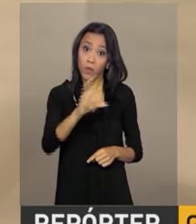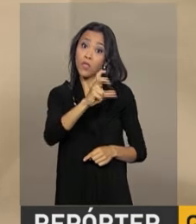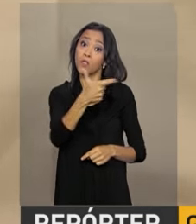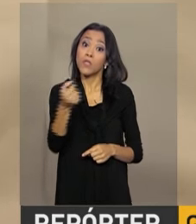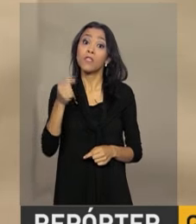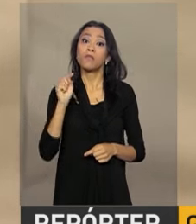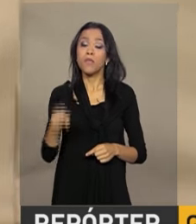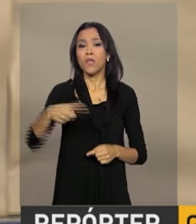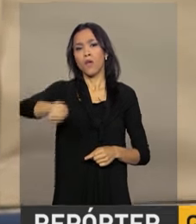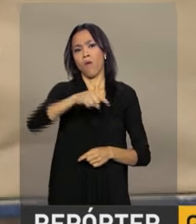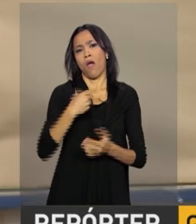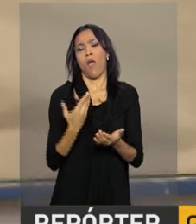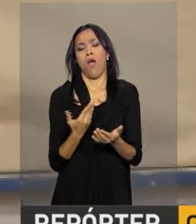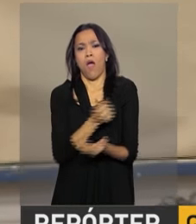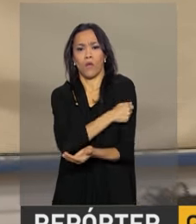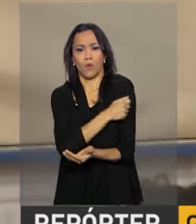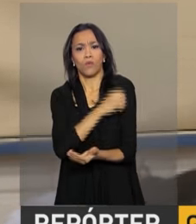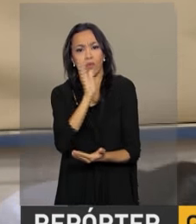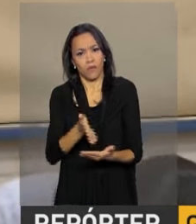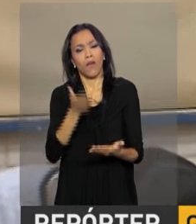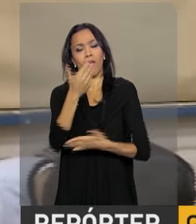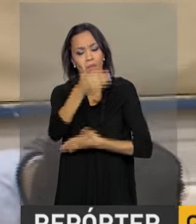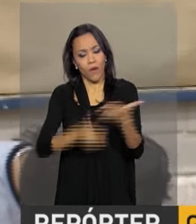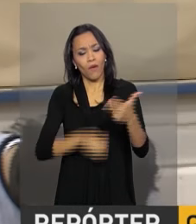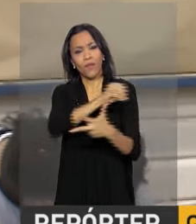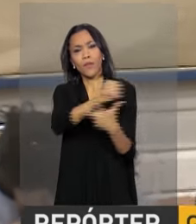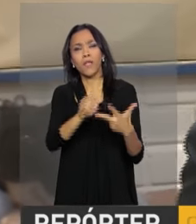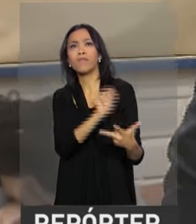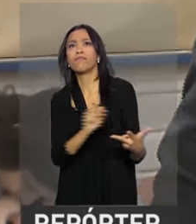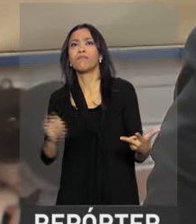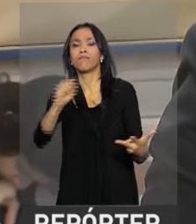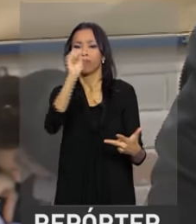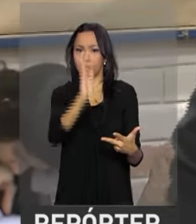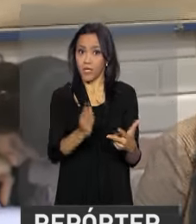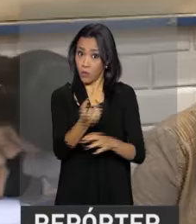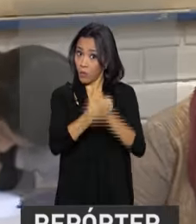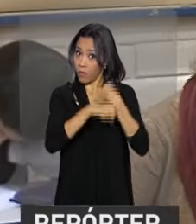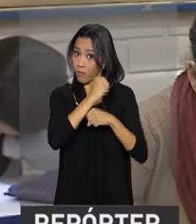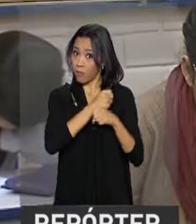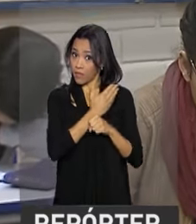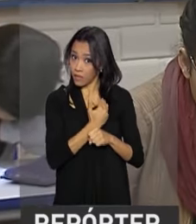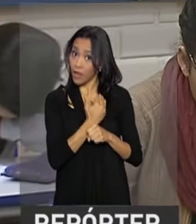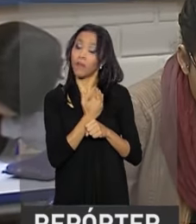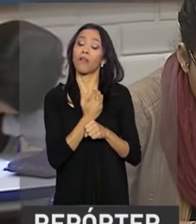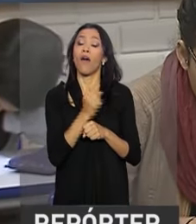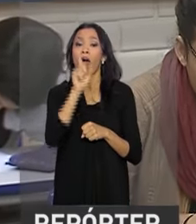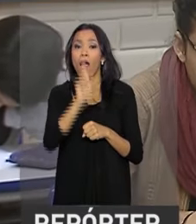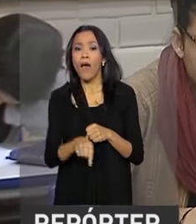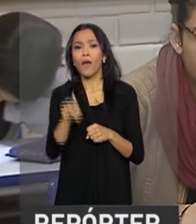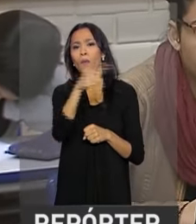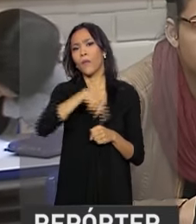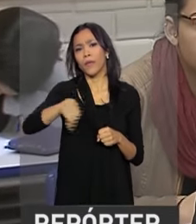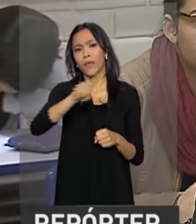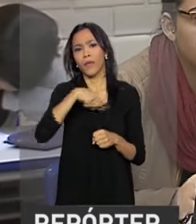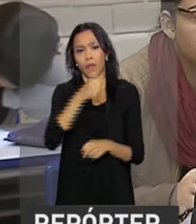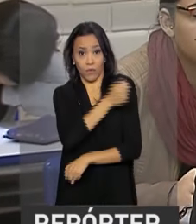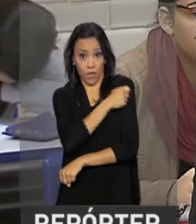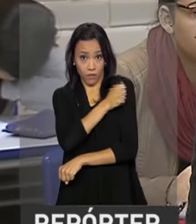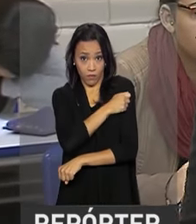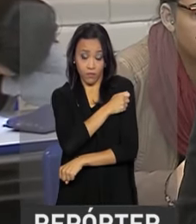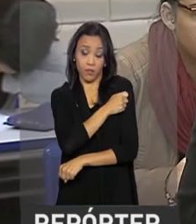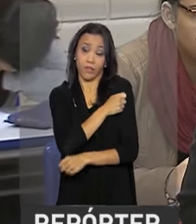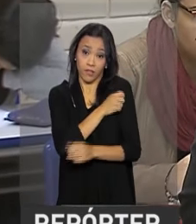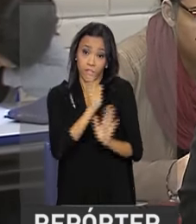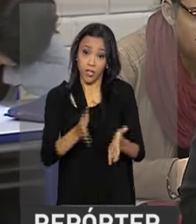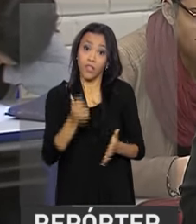1.200.000 alunos fizeram a prova do Enem em todo o país no ano passado. São considerados os estudantes que